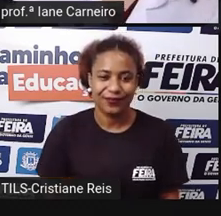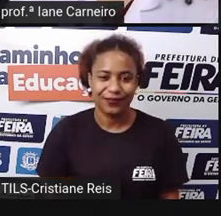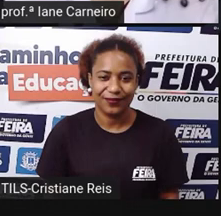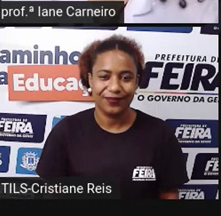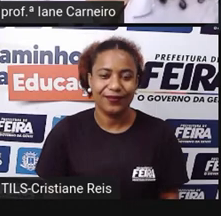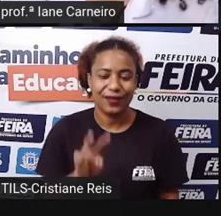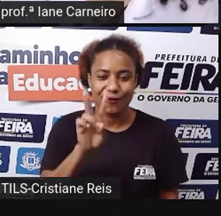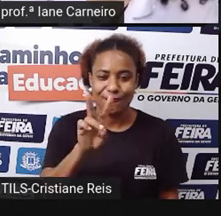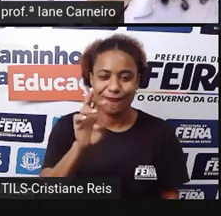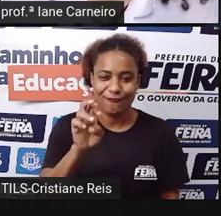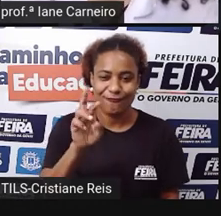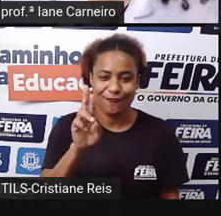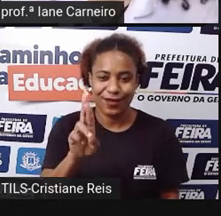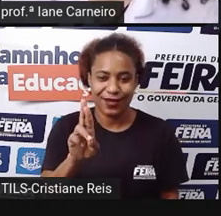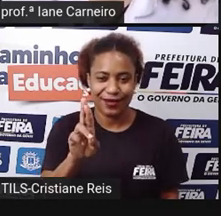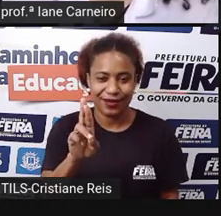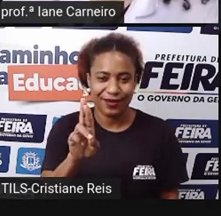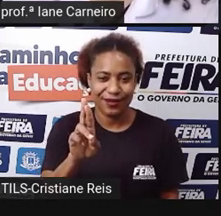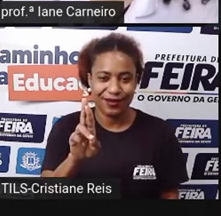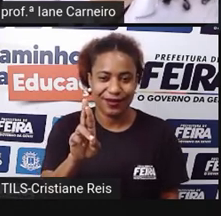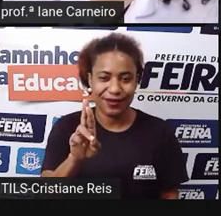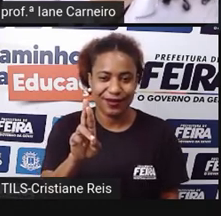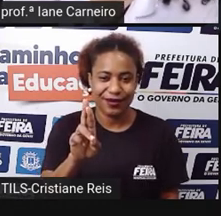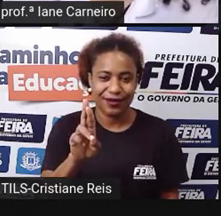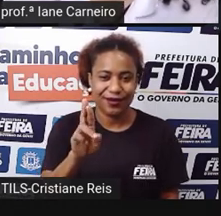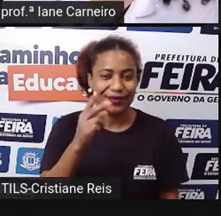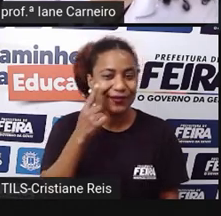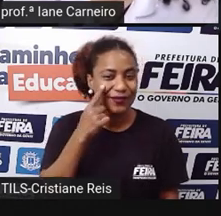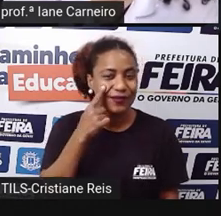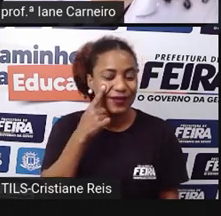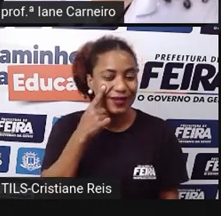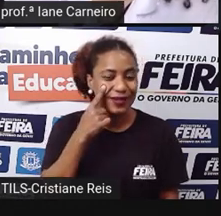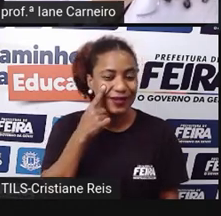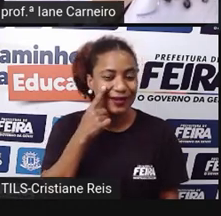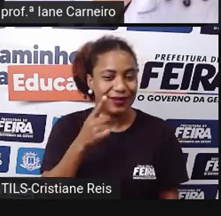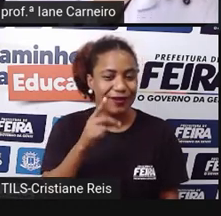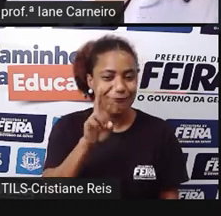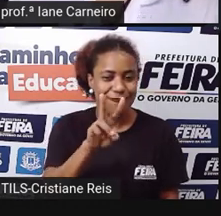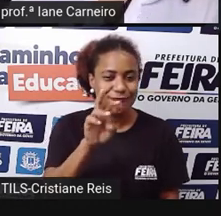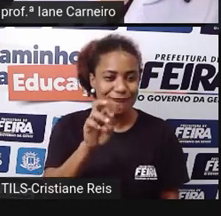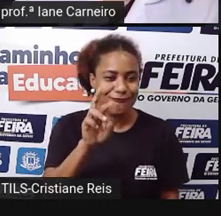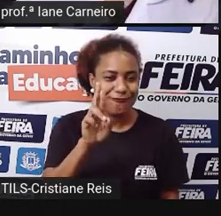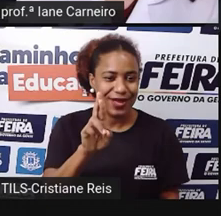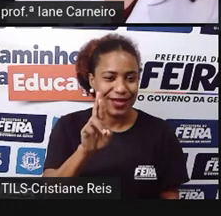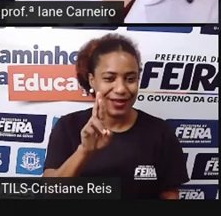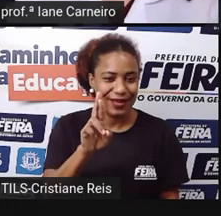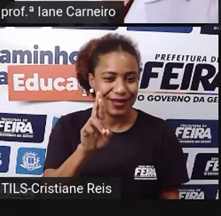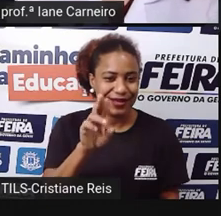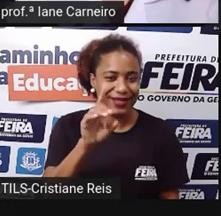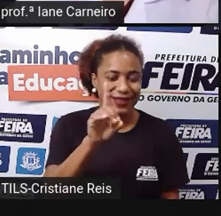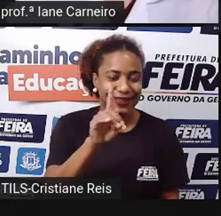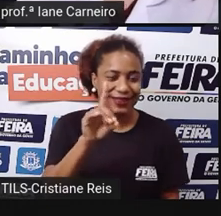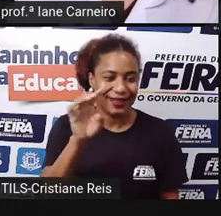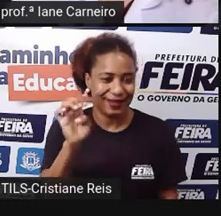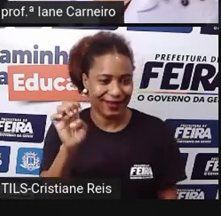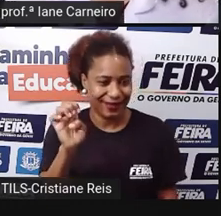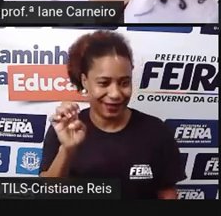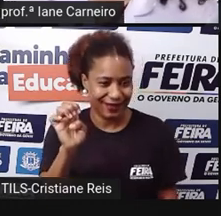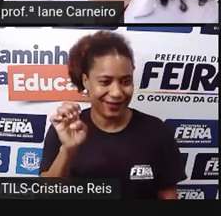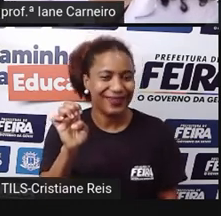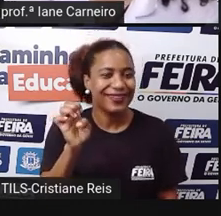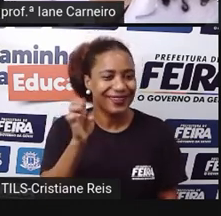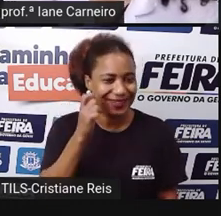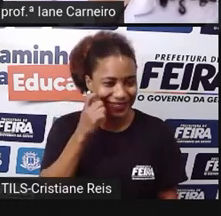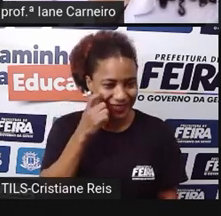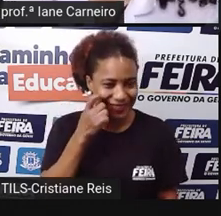Ver. Termina com que som? Com o de. Ó,